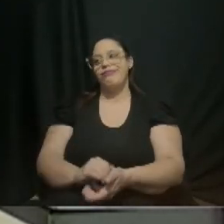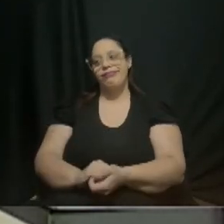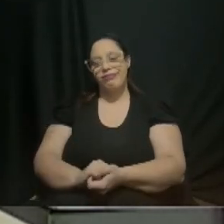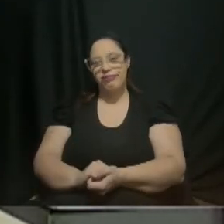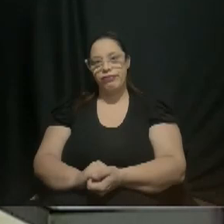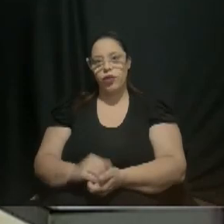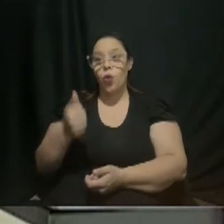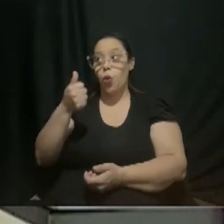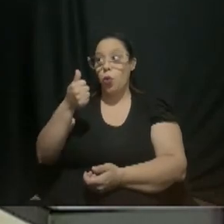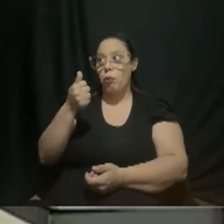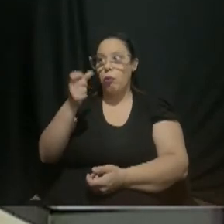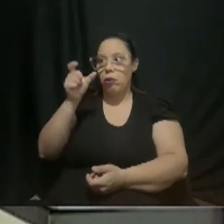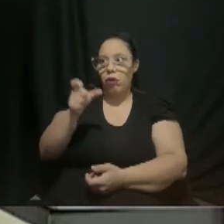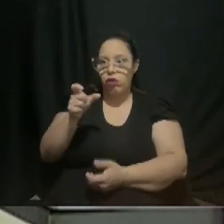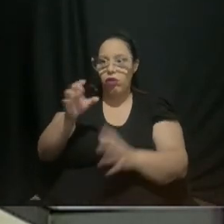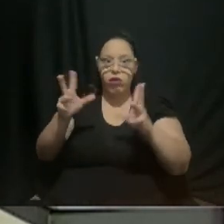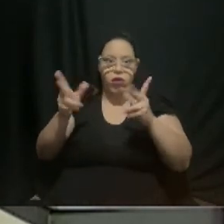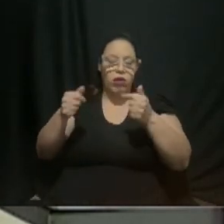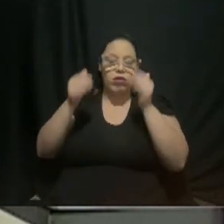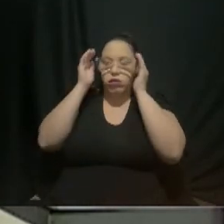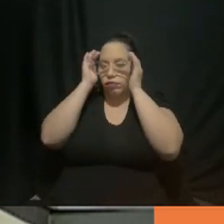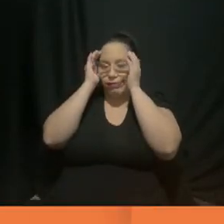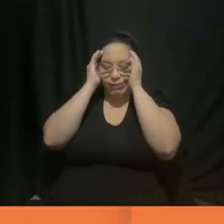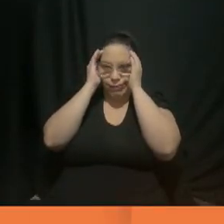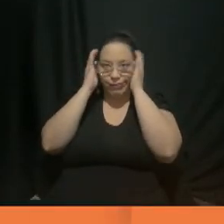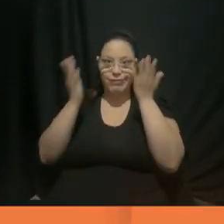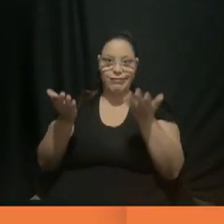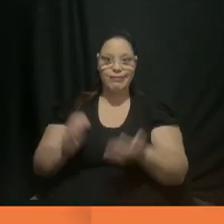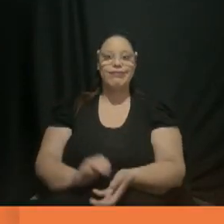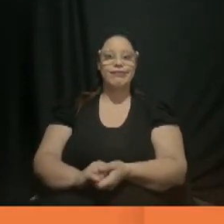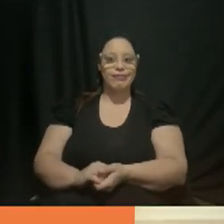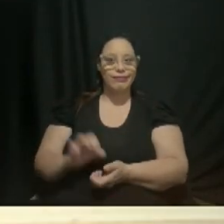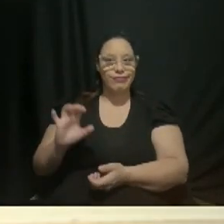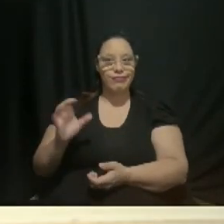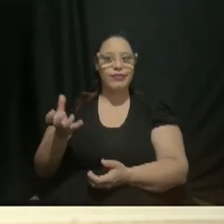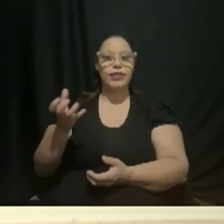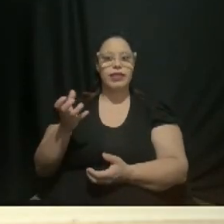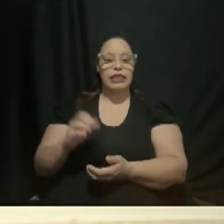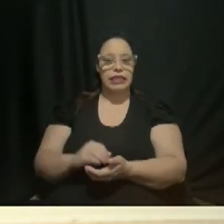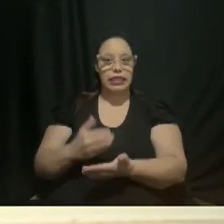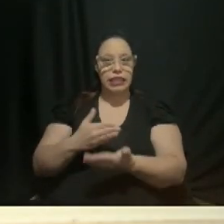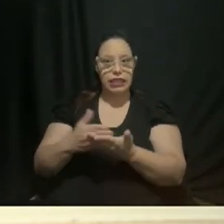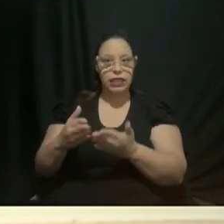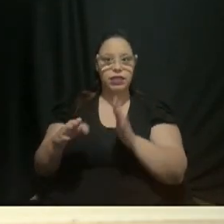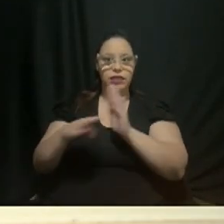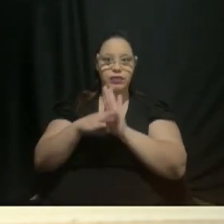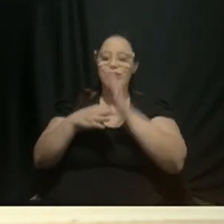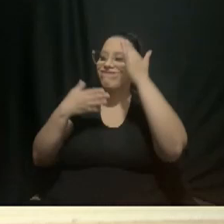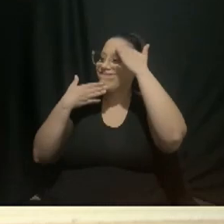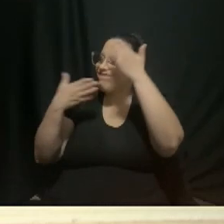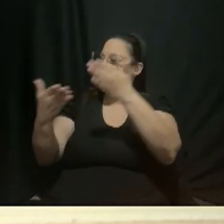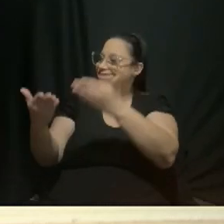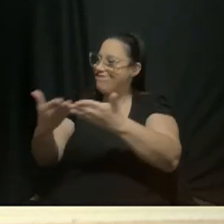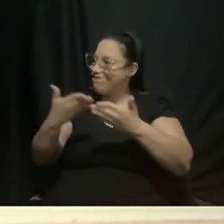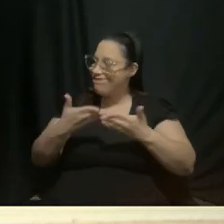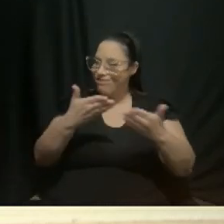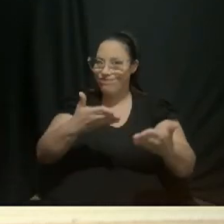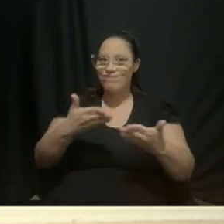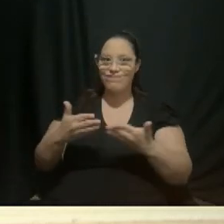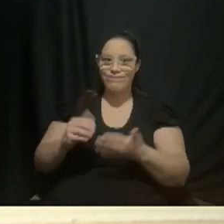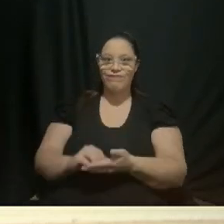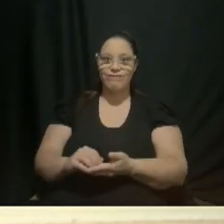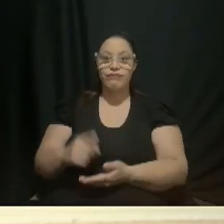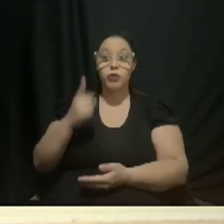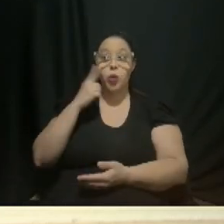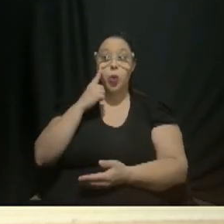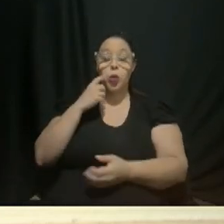ia dar conta, né? É isso mesmo. Então, aí acaba que a gente auxilia mesmo, né? Eu quero agradecer a sua participação com a gente aqui no Se Liga na Profissão,